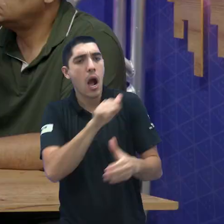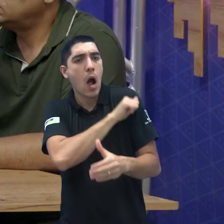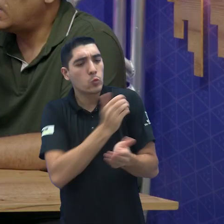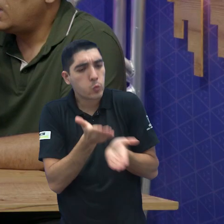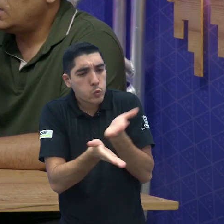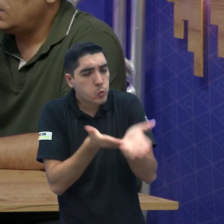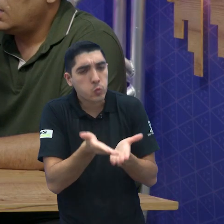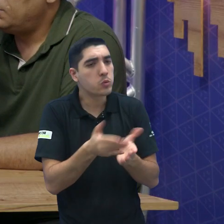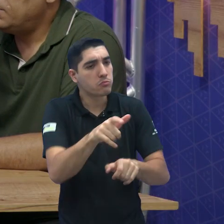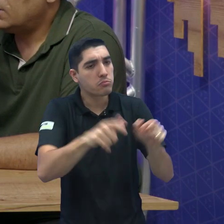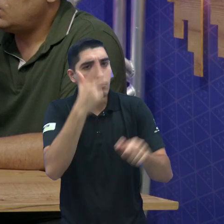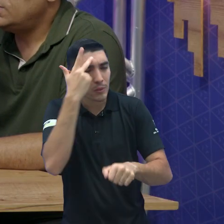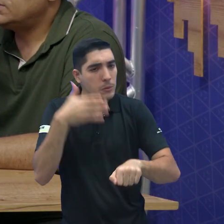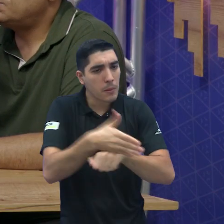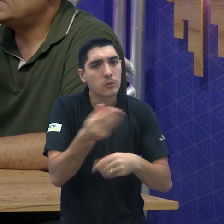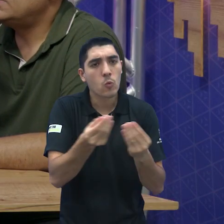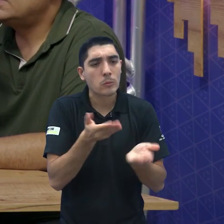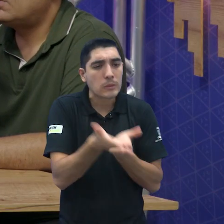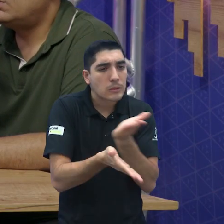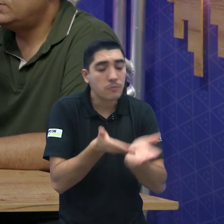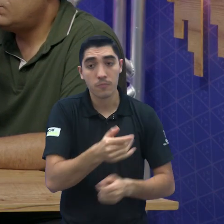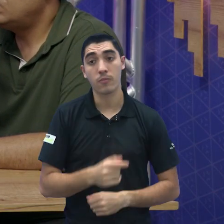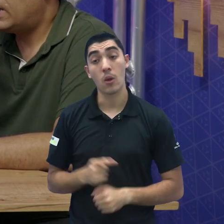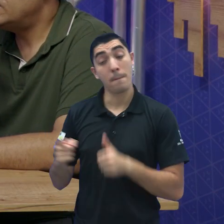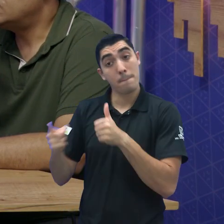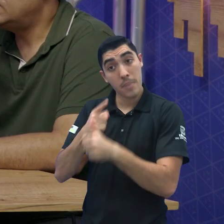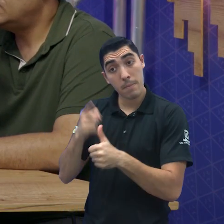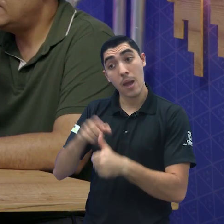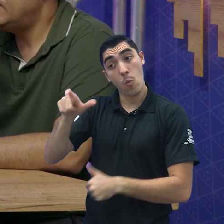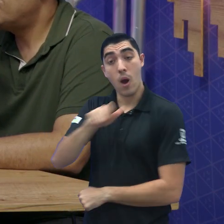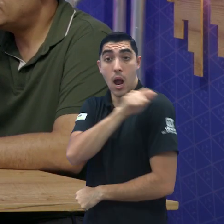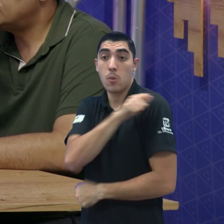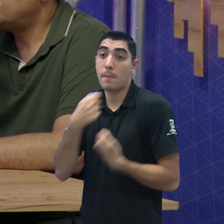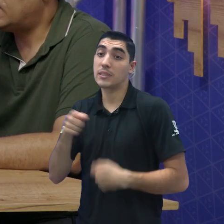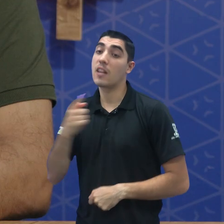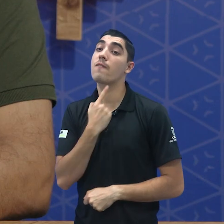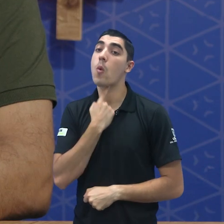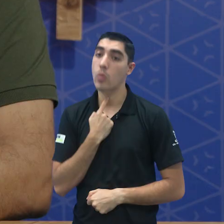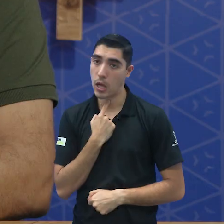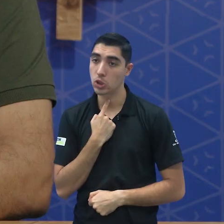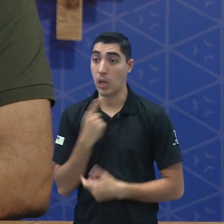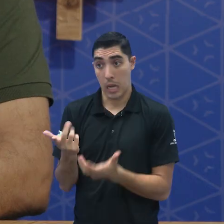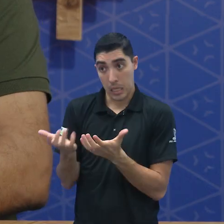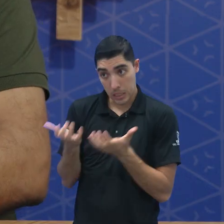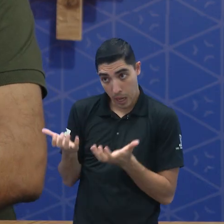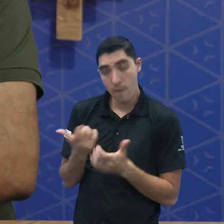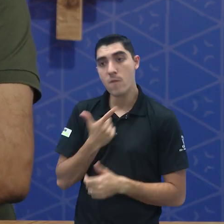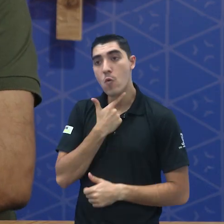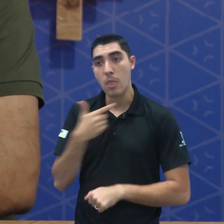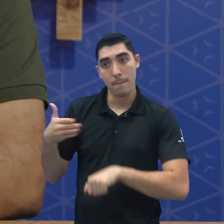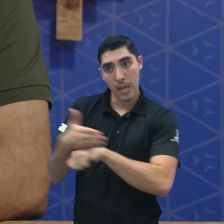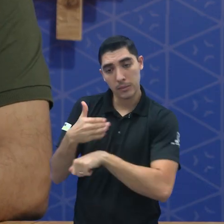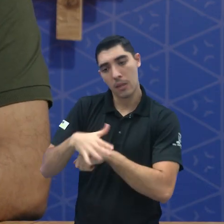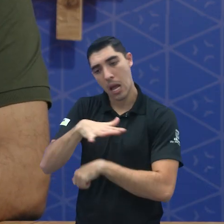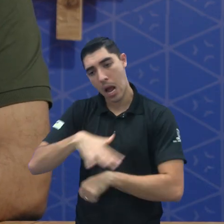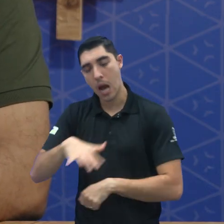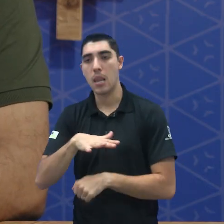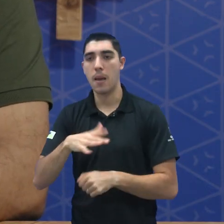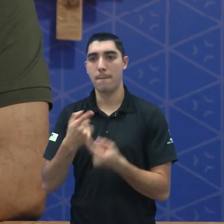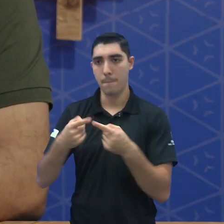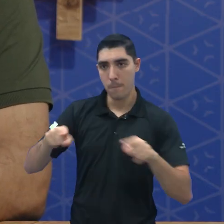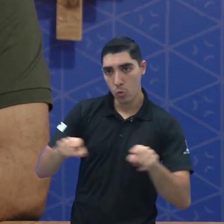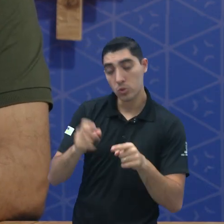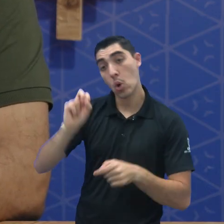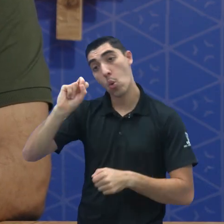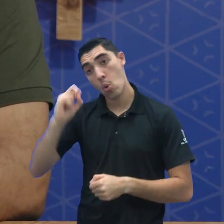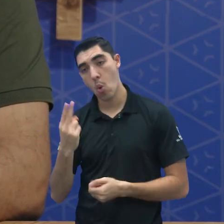dela? A primeira coisa que precisa é o aluno ter vontade, querer participar, seja da parte musical ou da